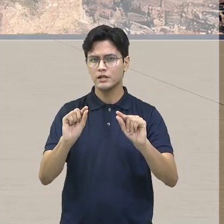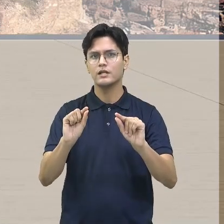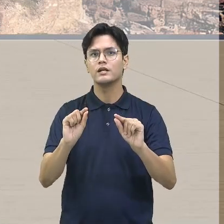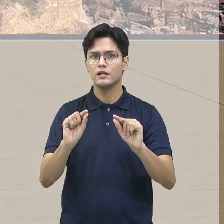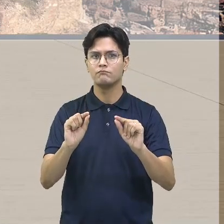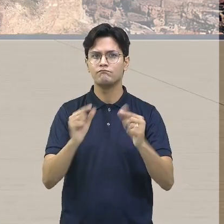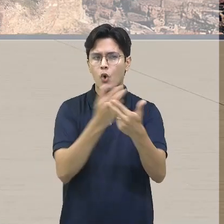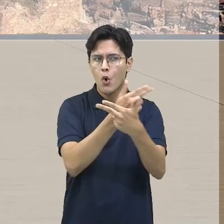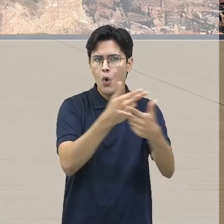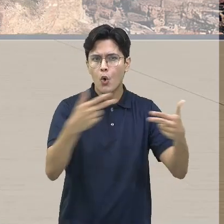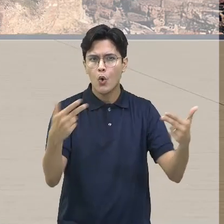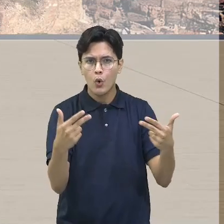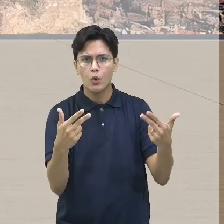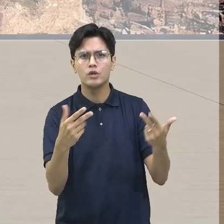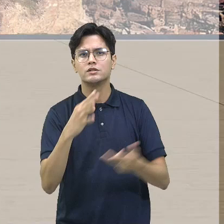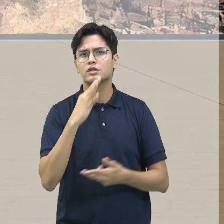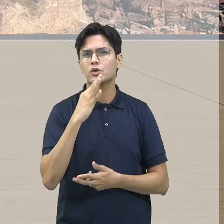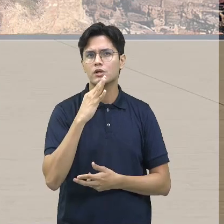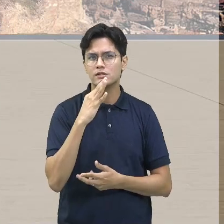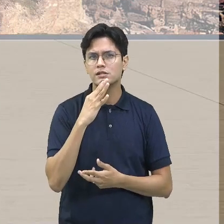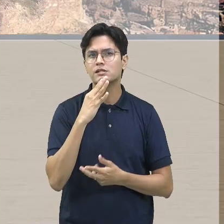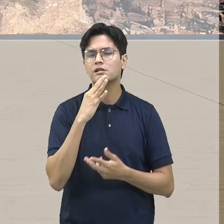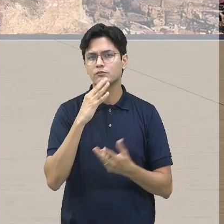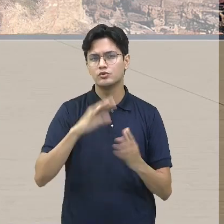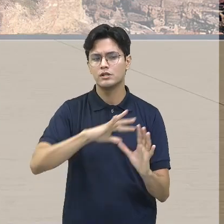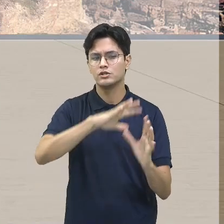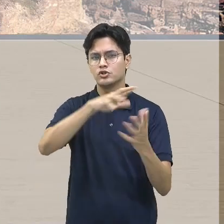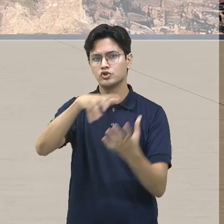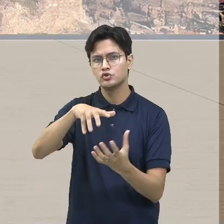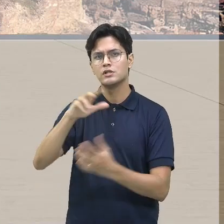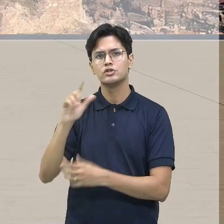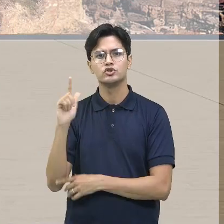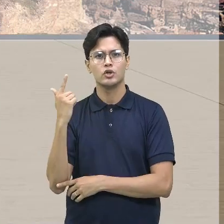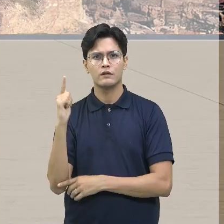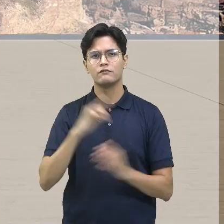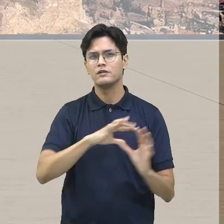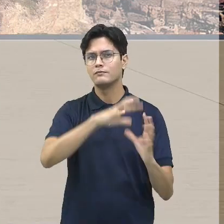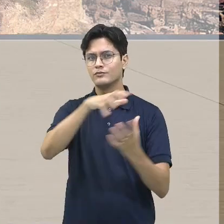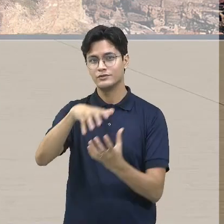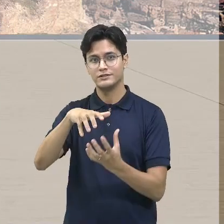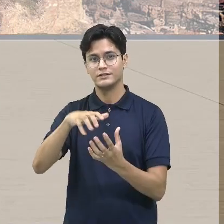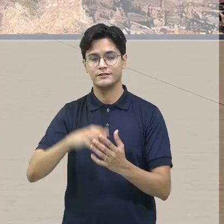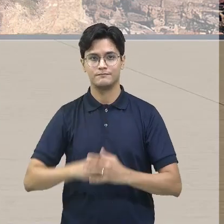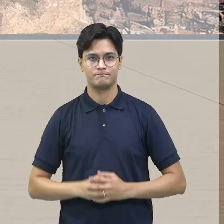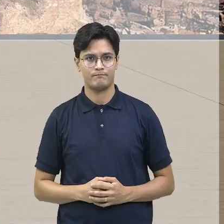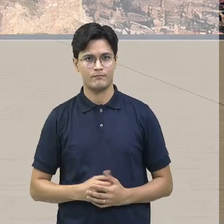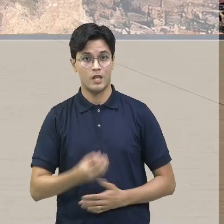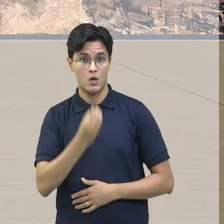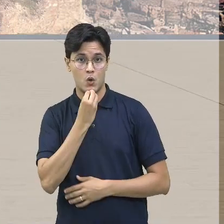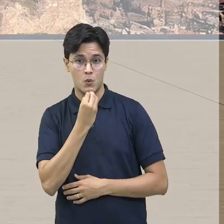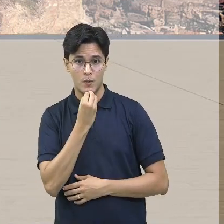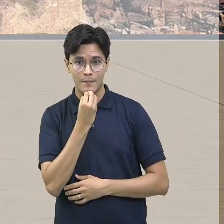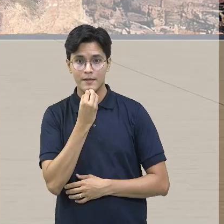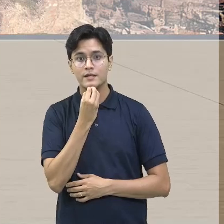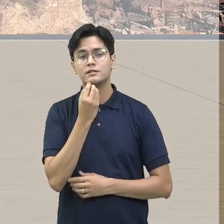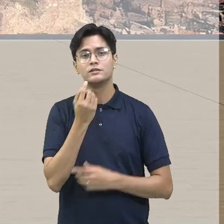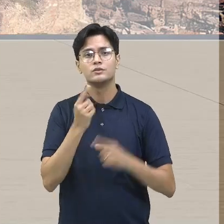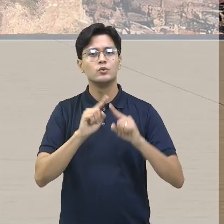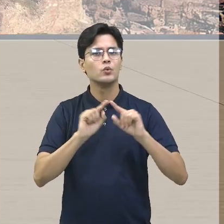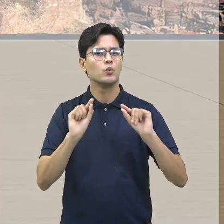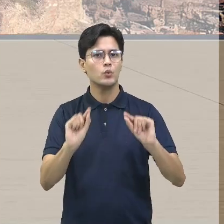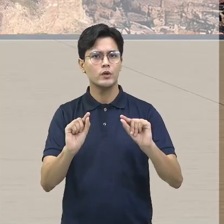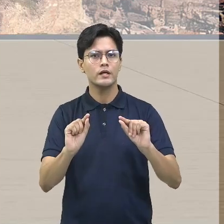conhecemos na geografia mundial. Obviamente, não diremos obviamente, mas por